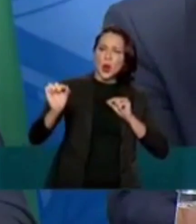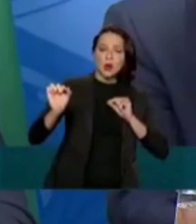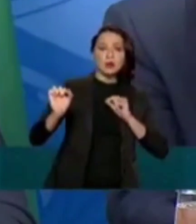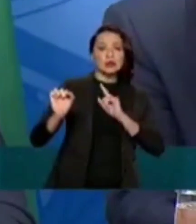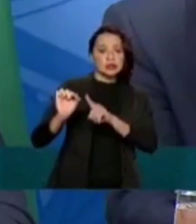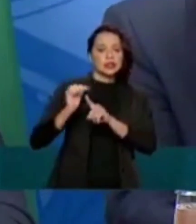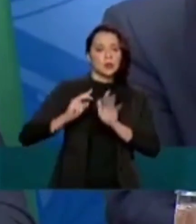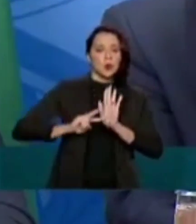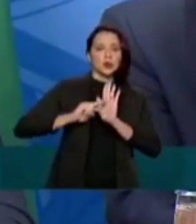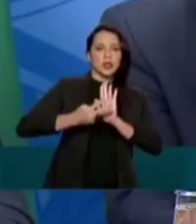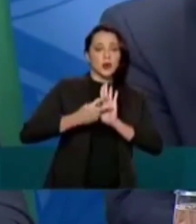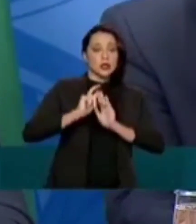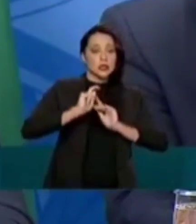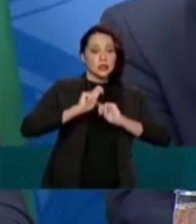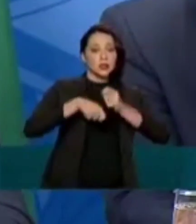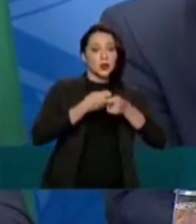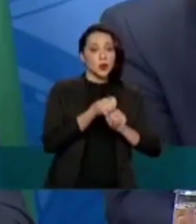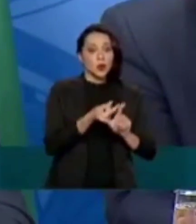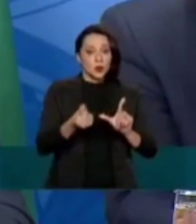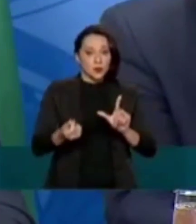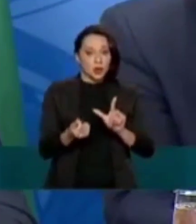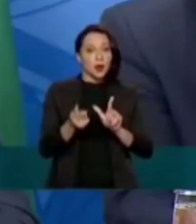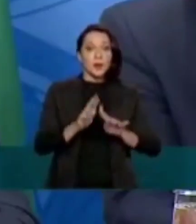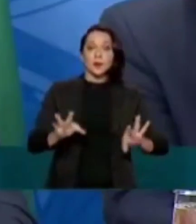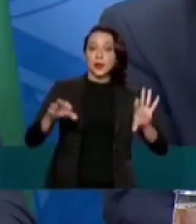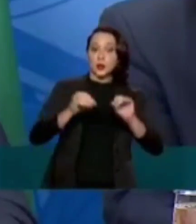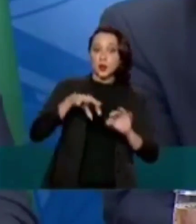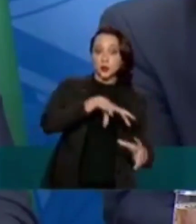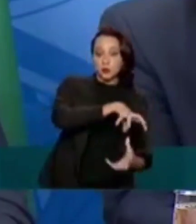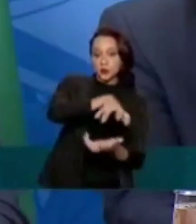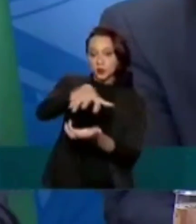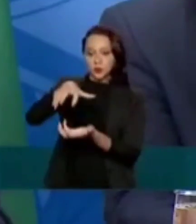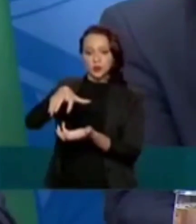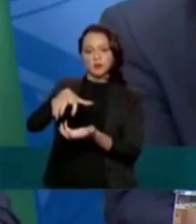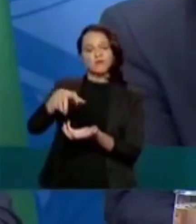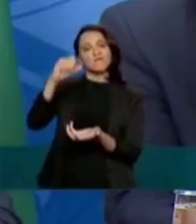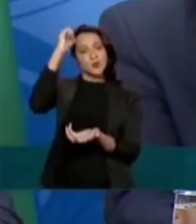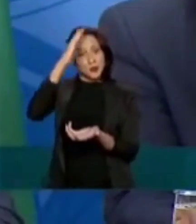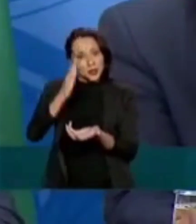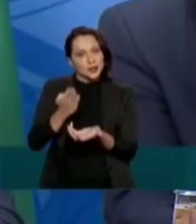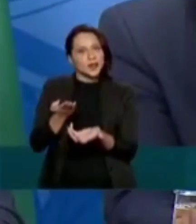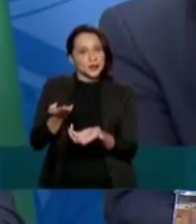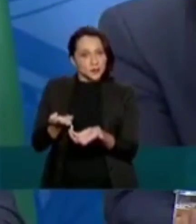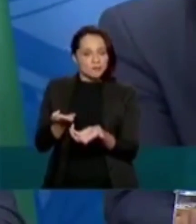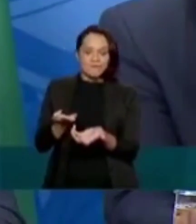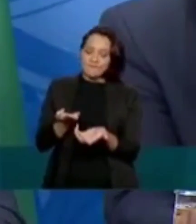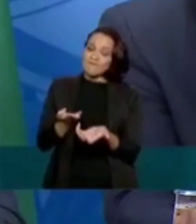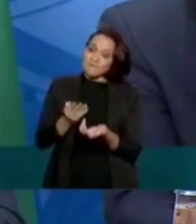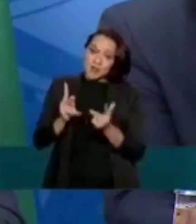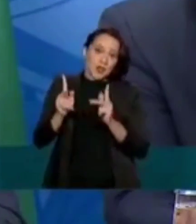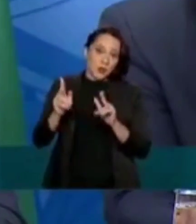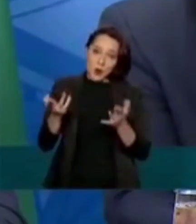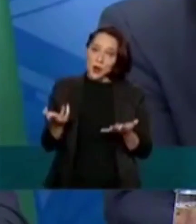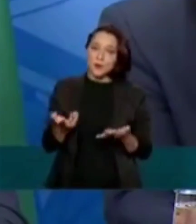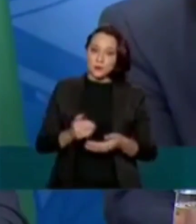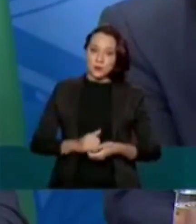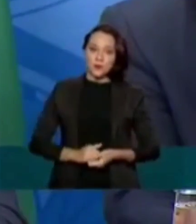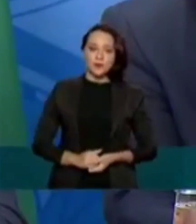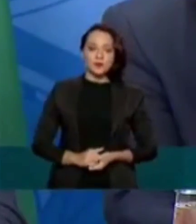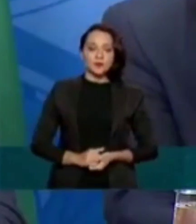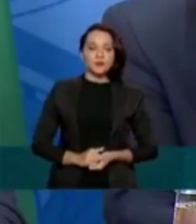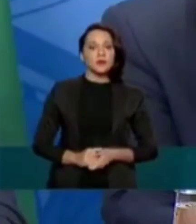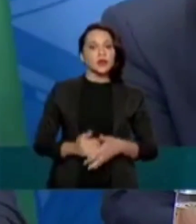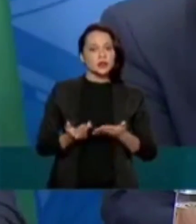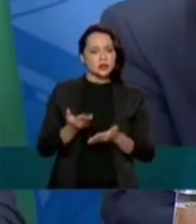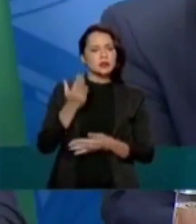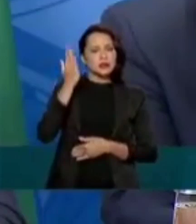traz reflexos econômicos para todo o globo. E o Brasil não é diferente. Se bem